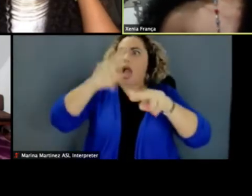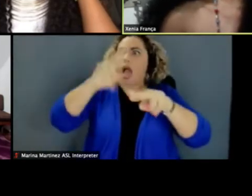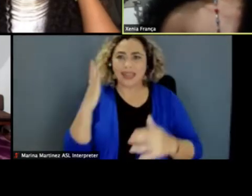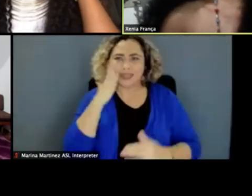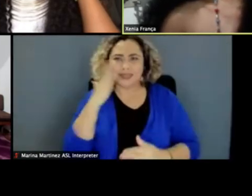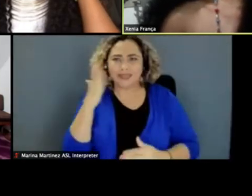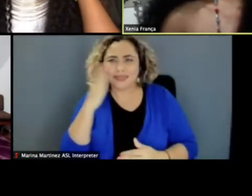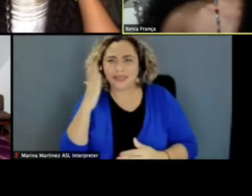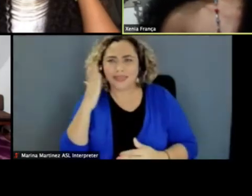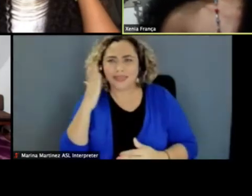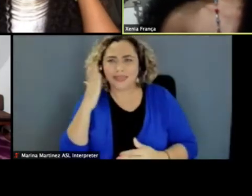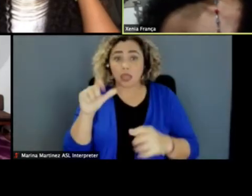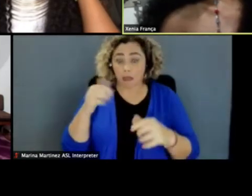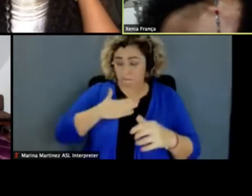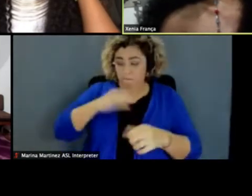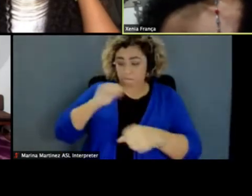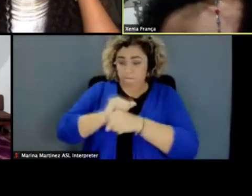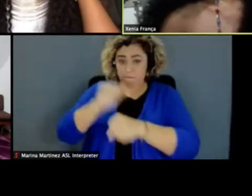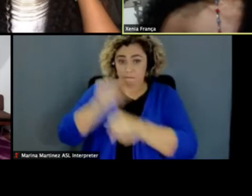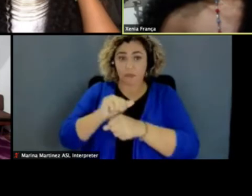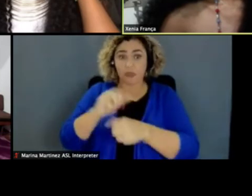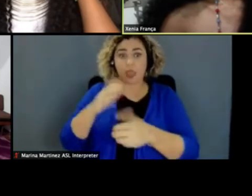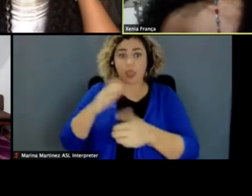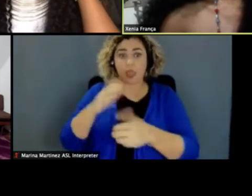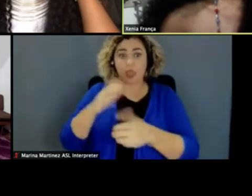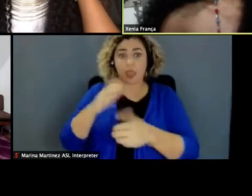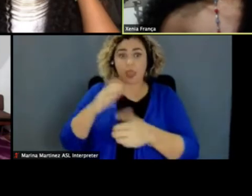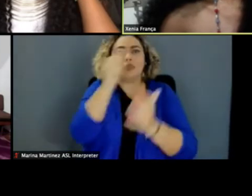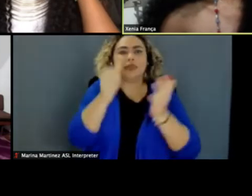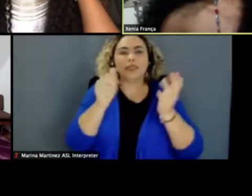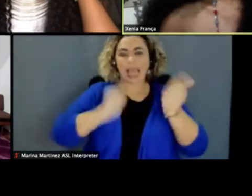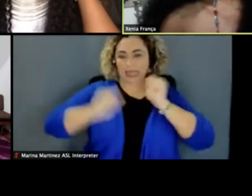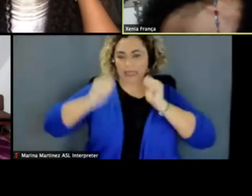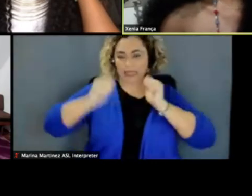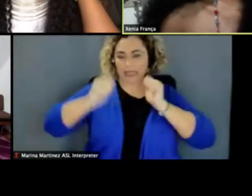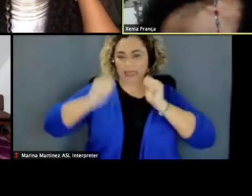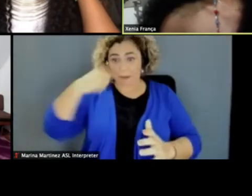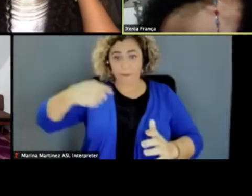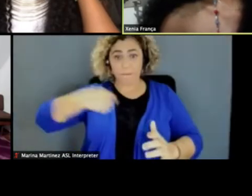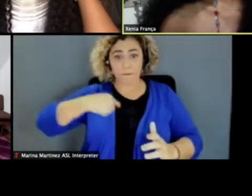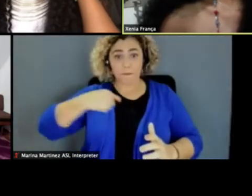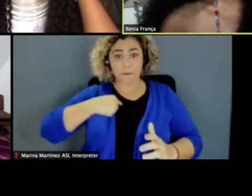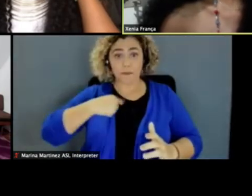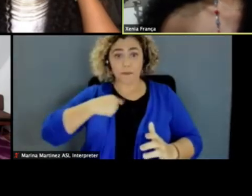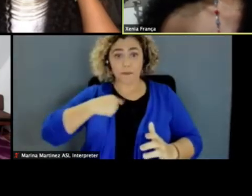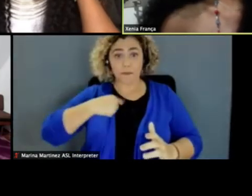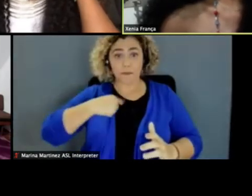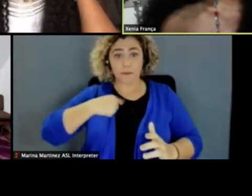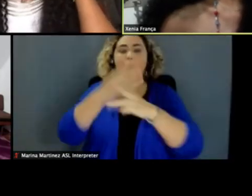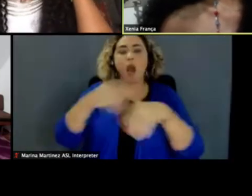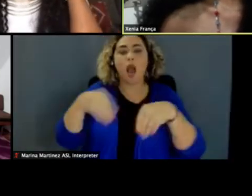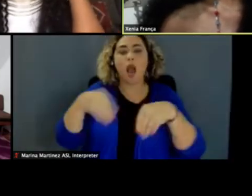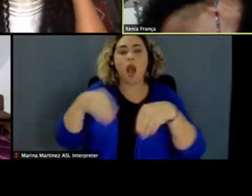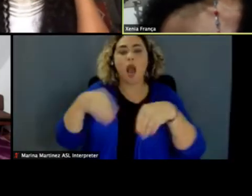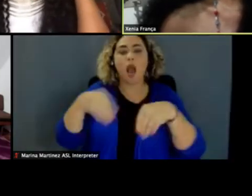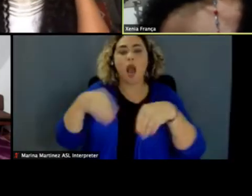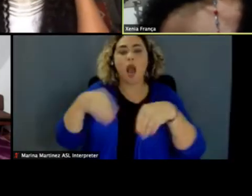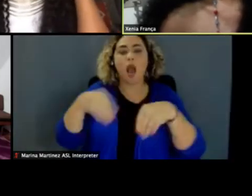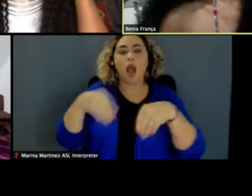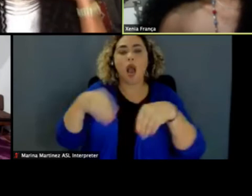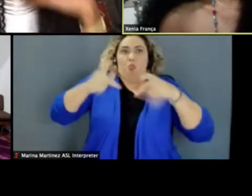o trabalho, meu trabalho artístico é para me colocar em algum lugar no mundo, meu trabalho me coloca num lugar no